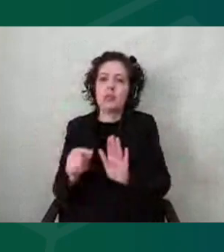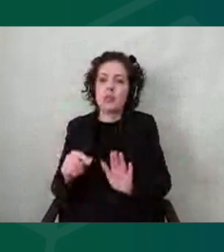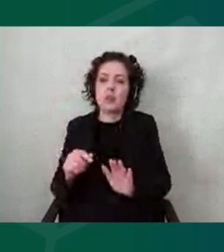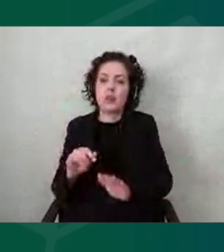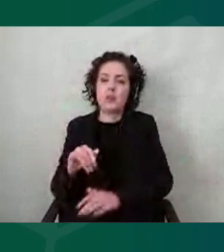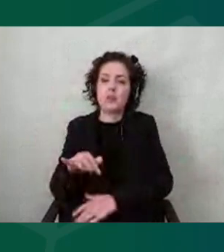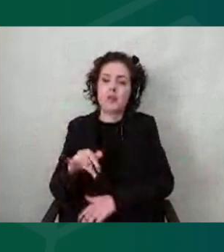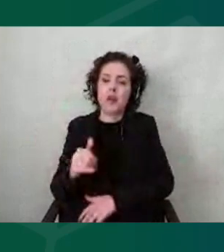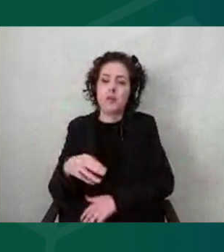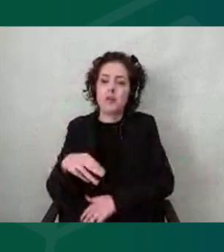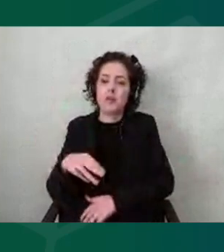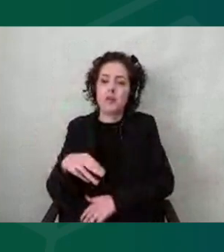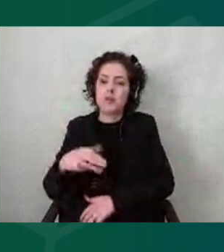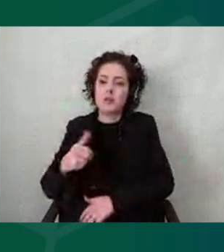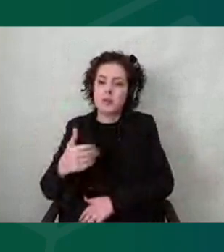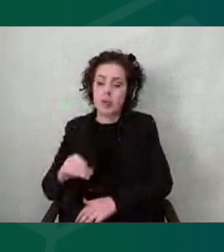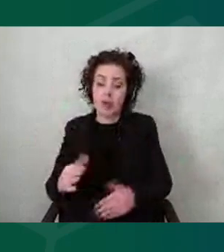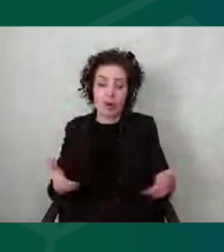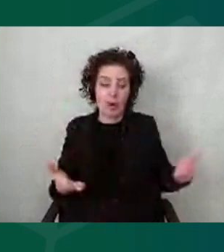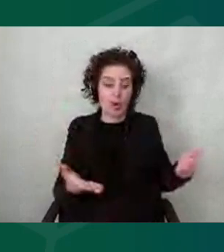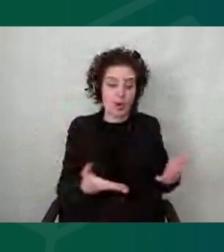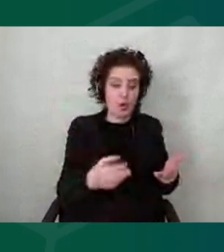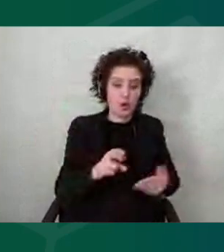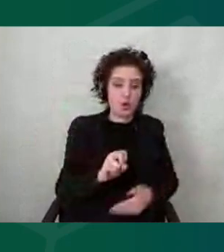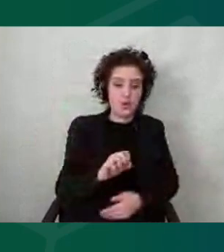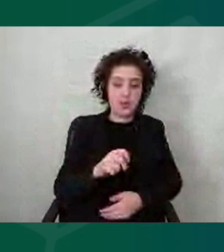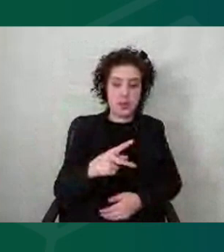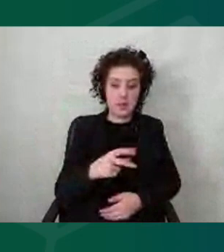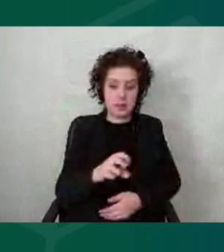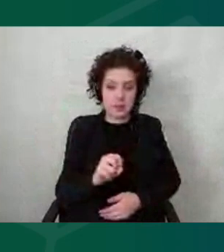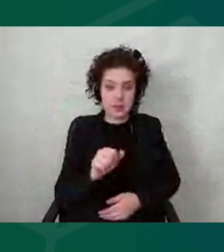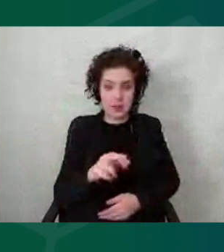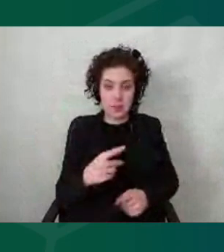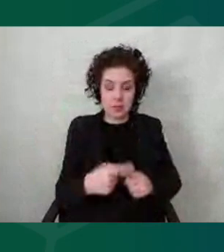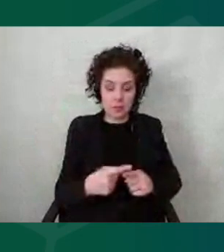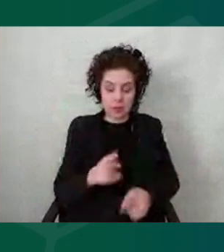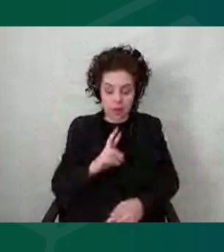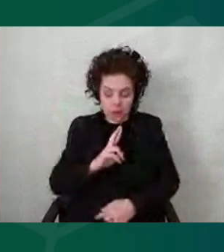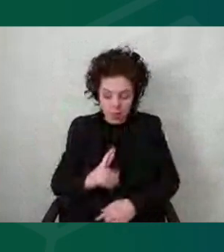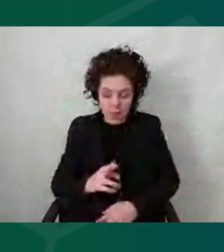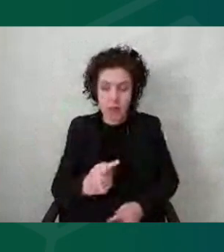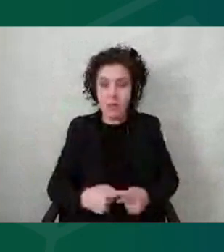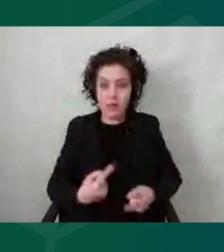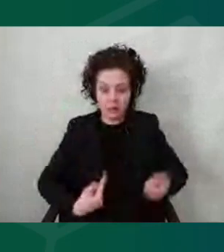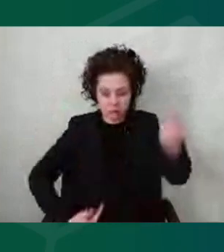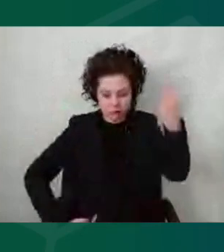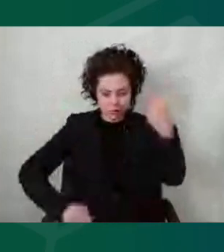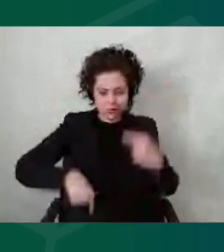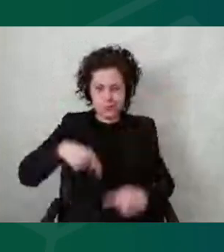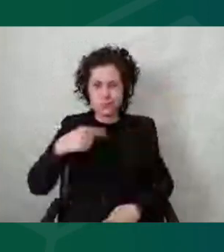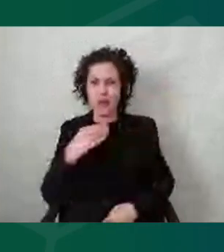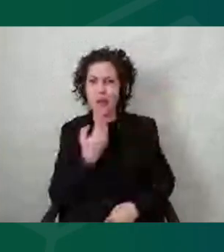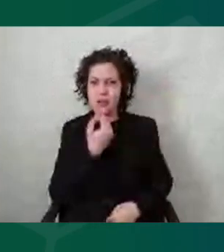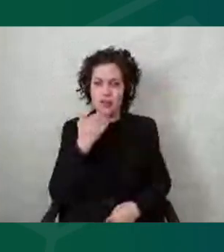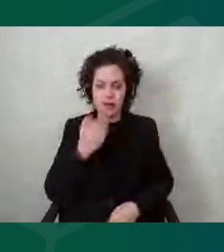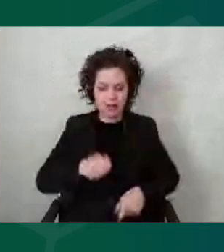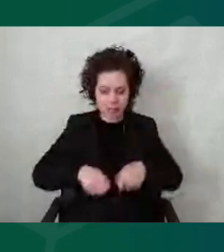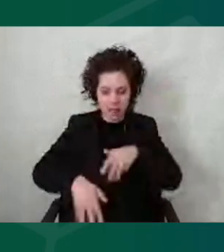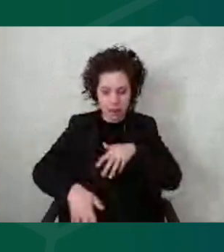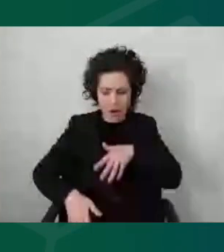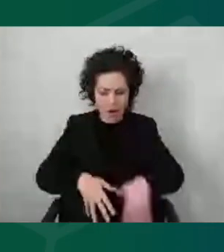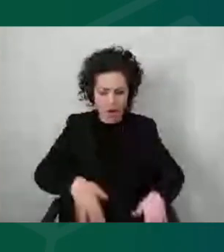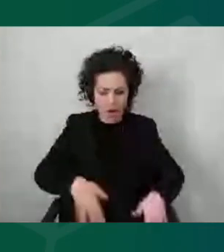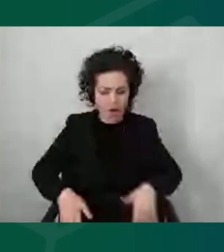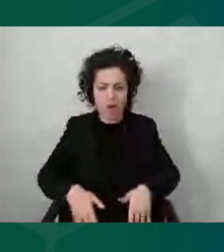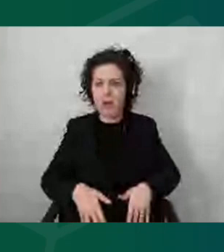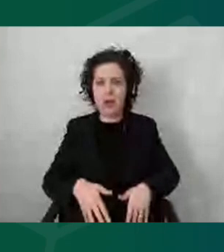nós entendemos que sepse ocorre por uma resposta desregulada da infecção. E é isso exatamente que nós estamos